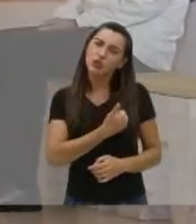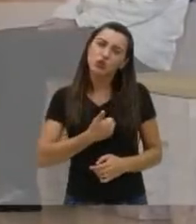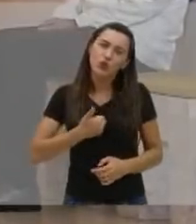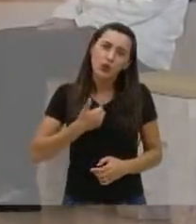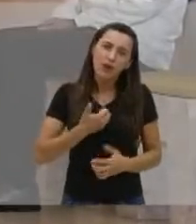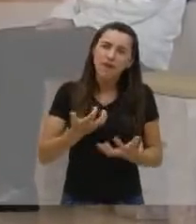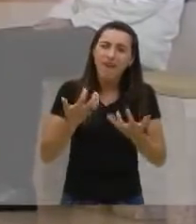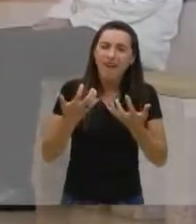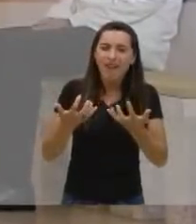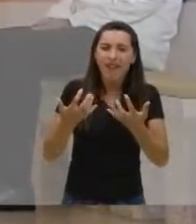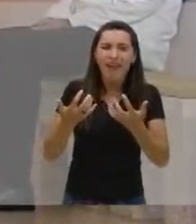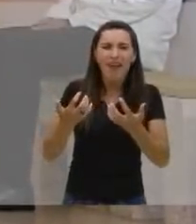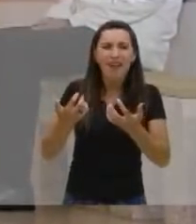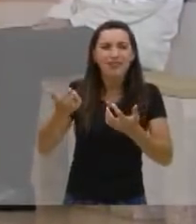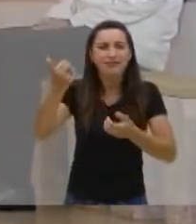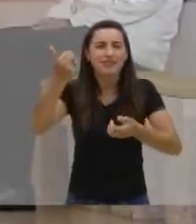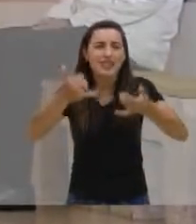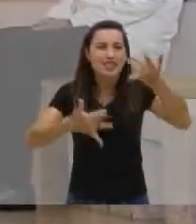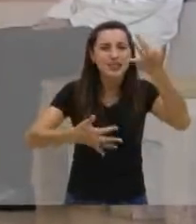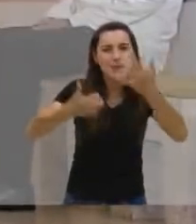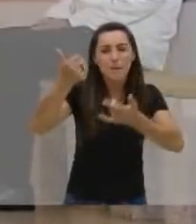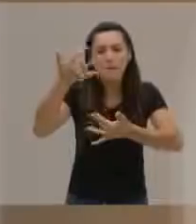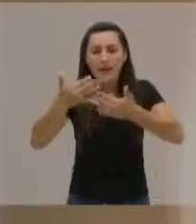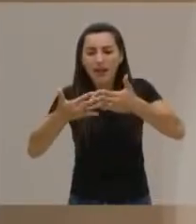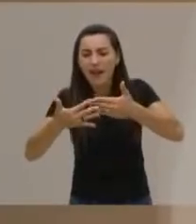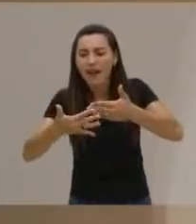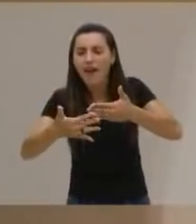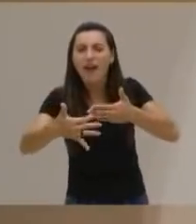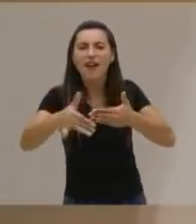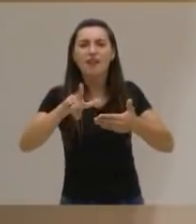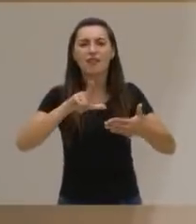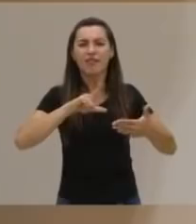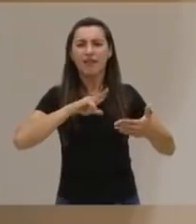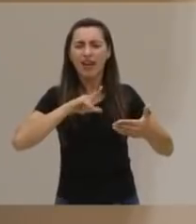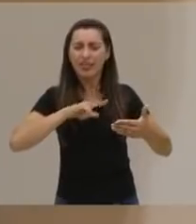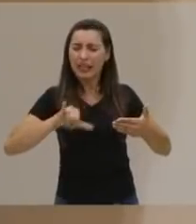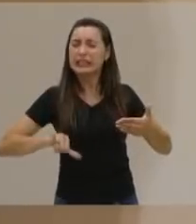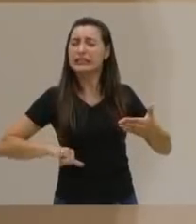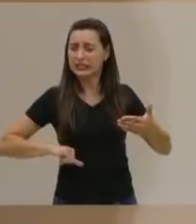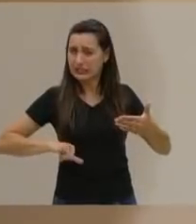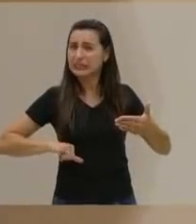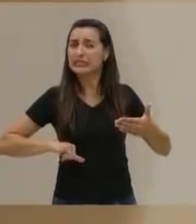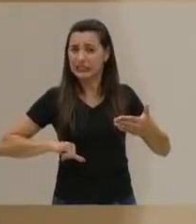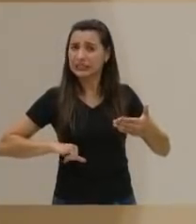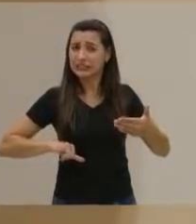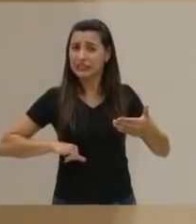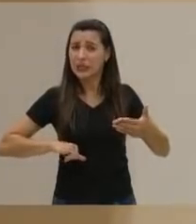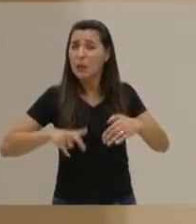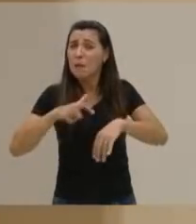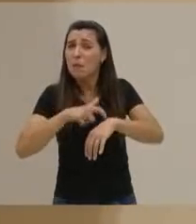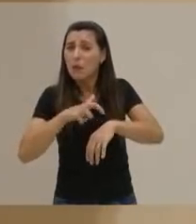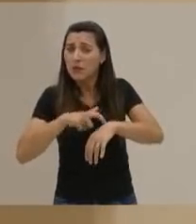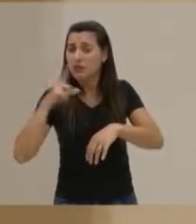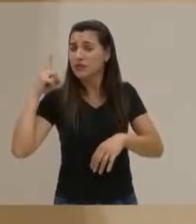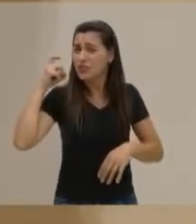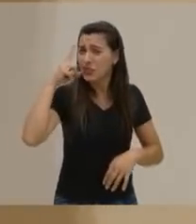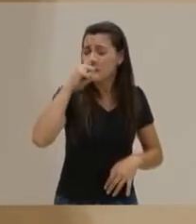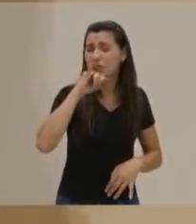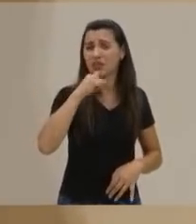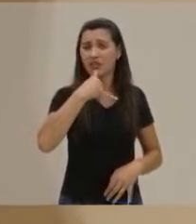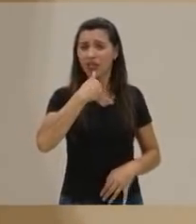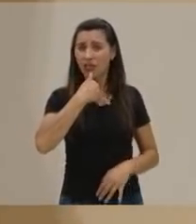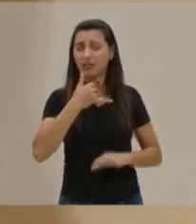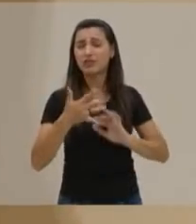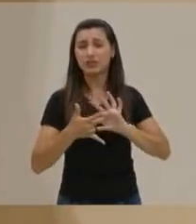pano de tudo que vamos viver, os momentos horrendos, os momentos tristes de